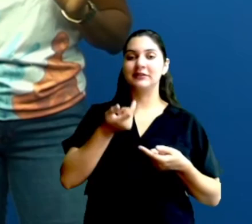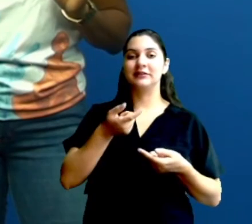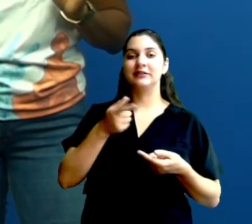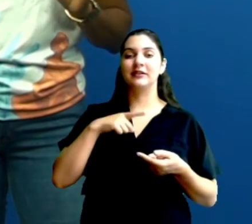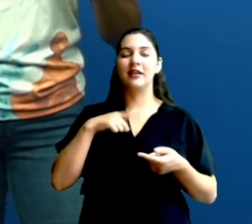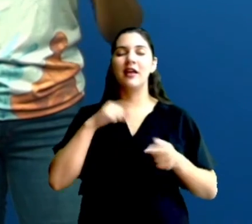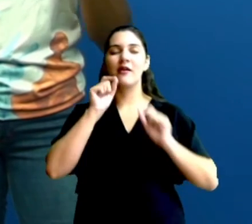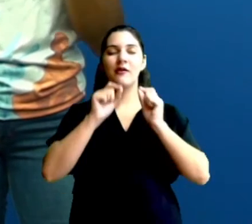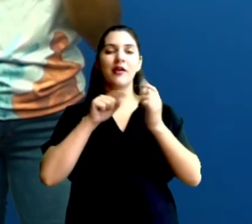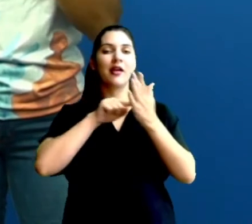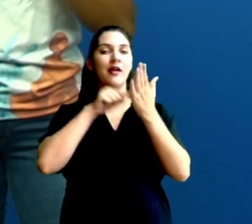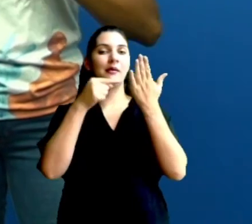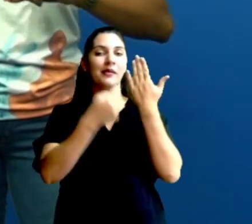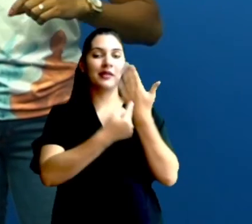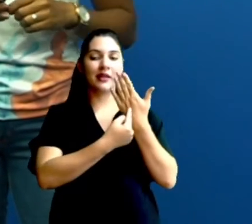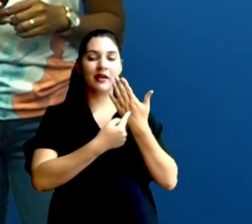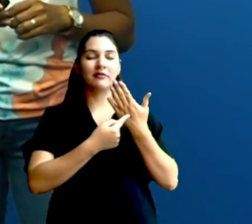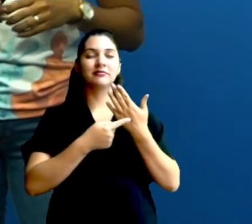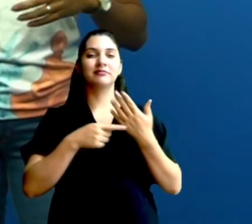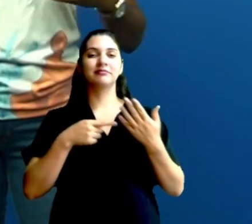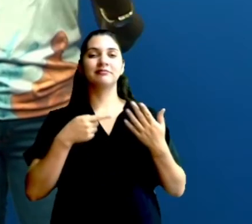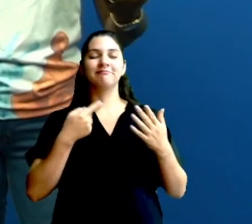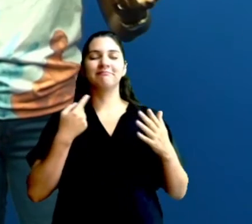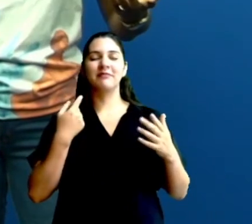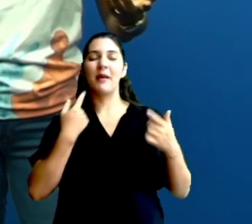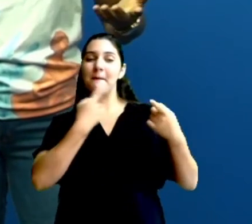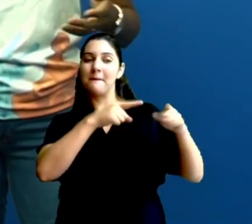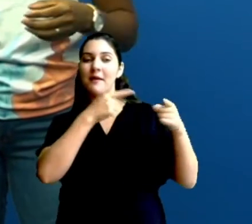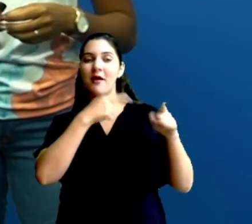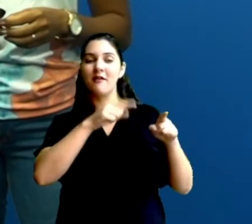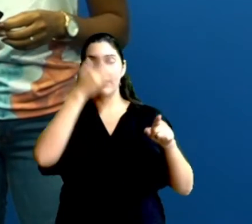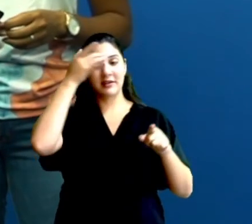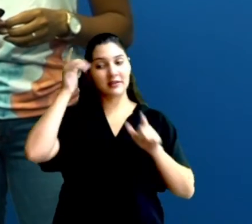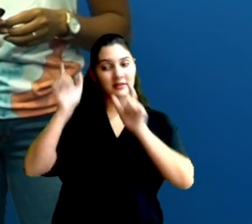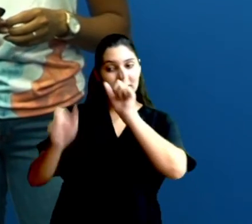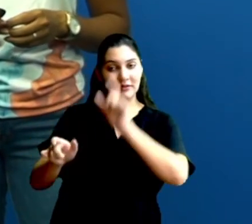aquela metáfora ou dar aquela alfinetada em alguém que você